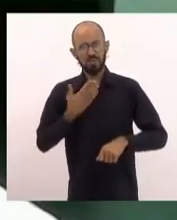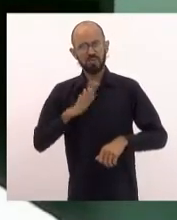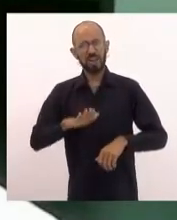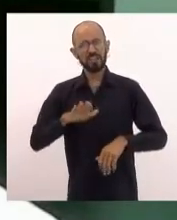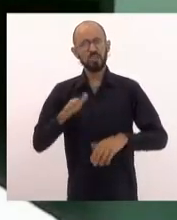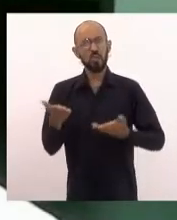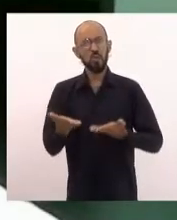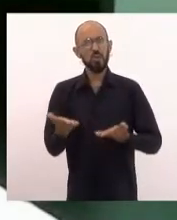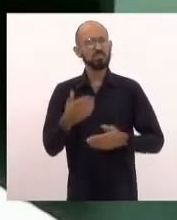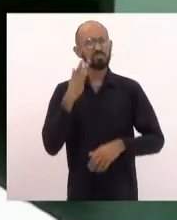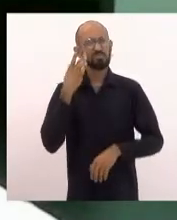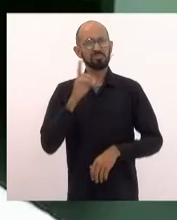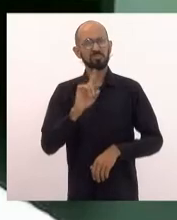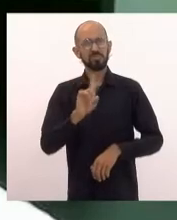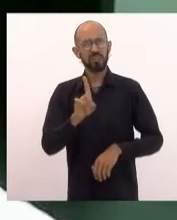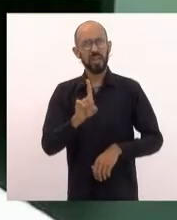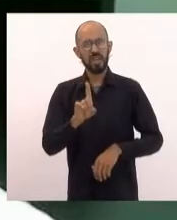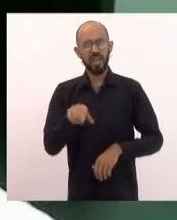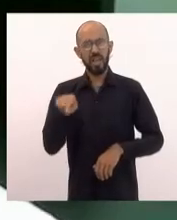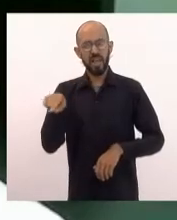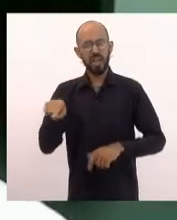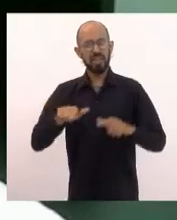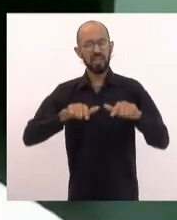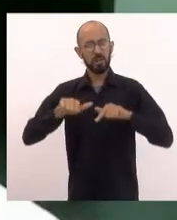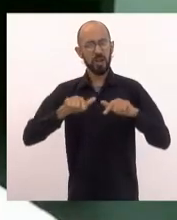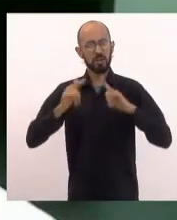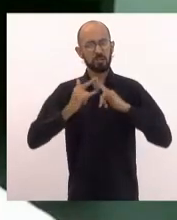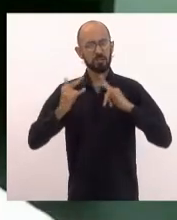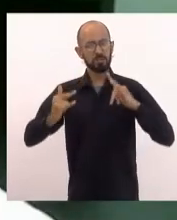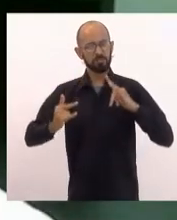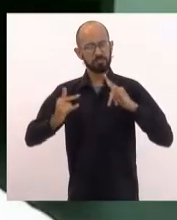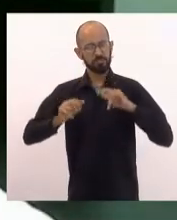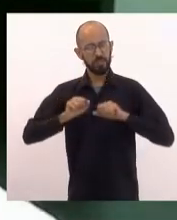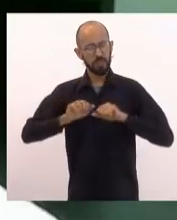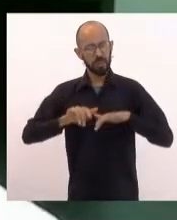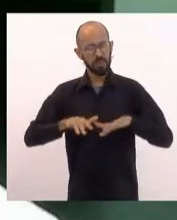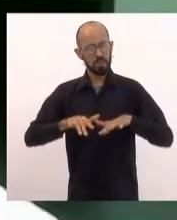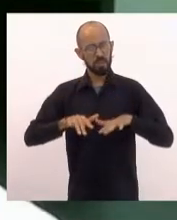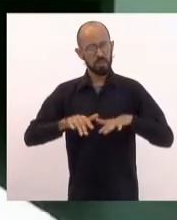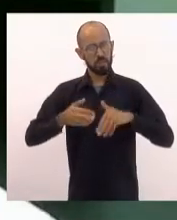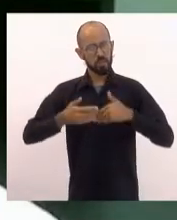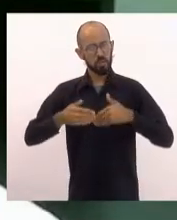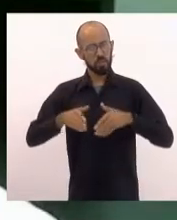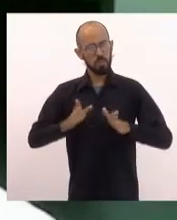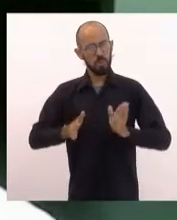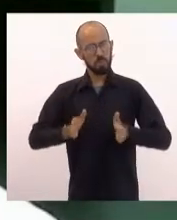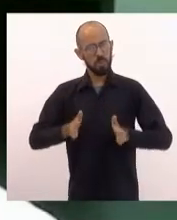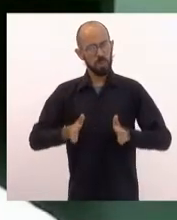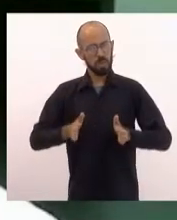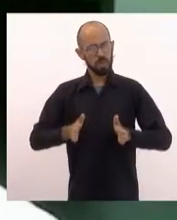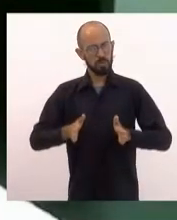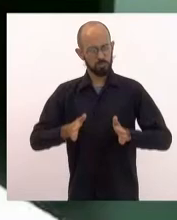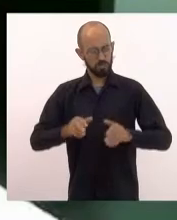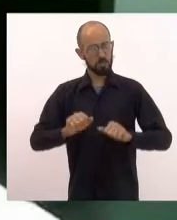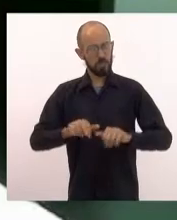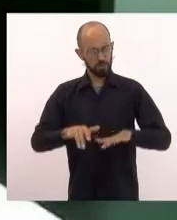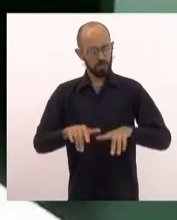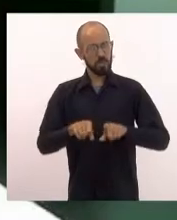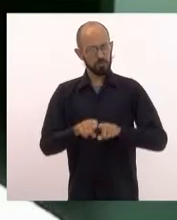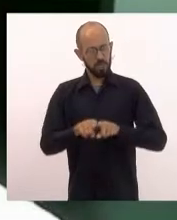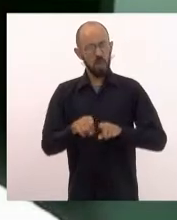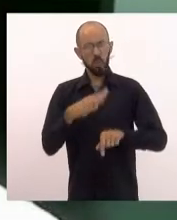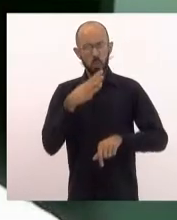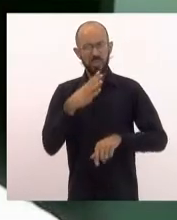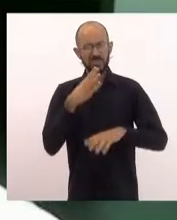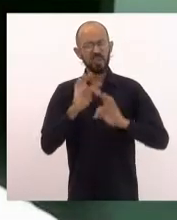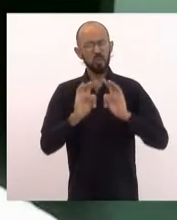Moise trabalhou nessa barraca antes da pandemia e durante a pandemia. Conhecia todos lá no local.